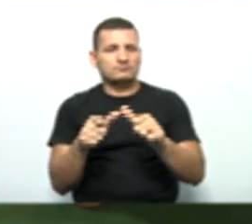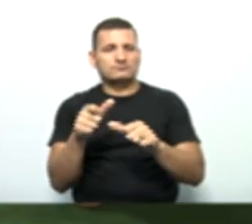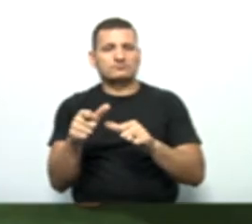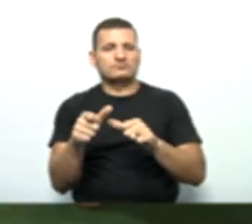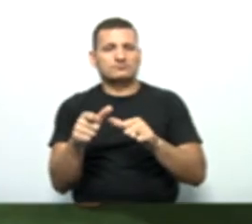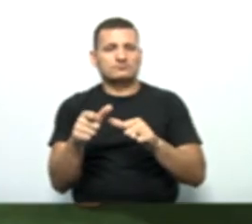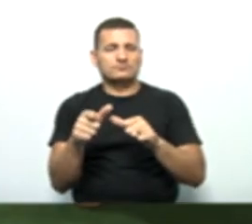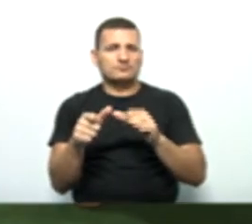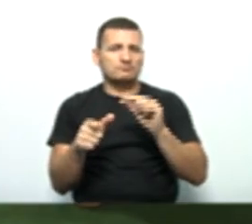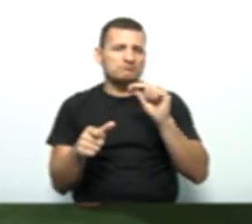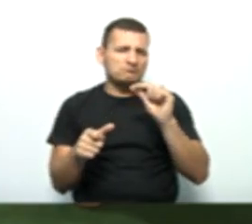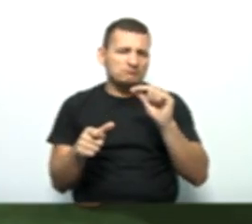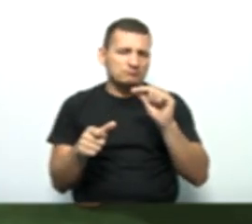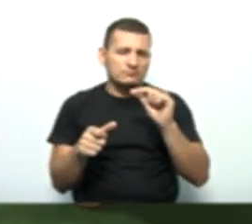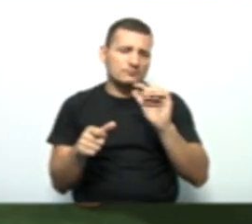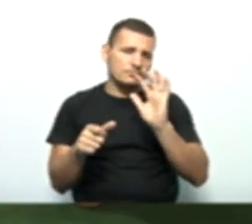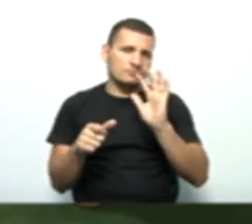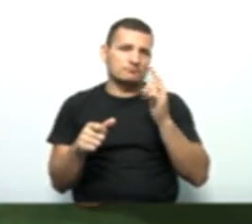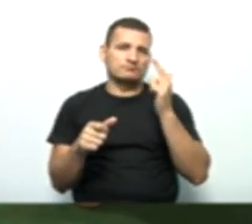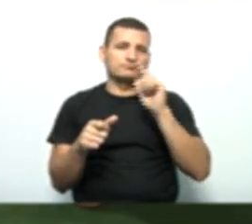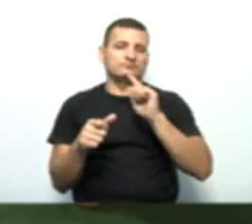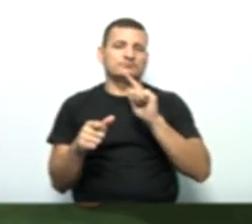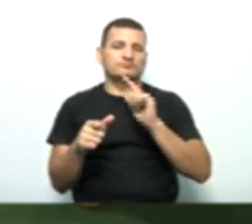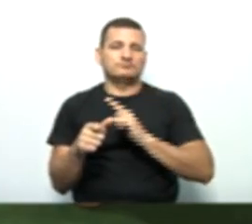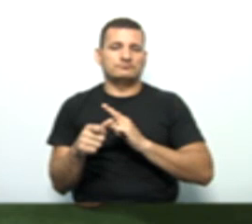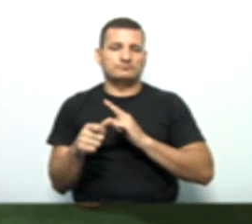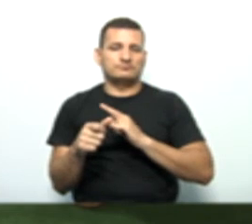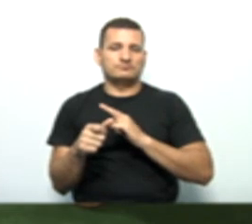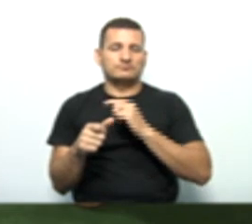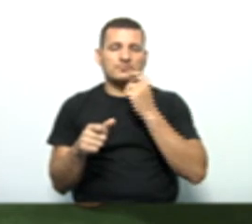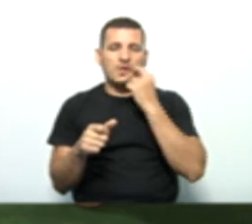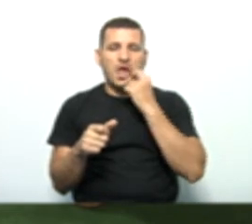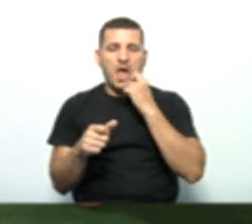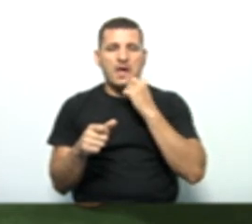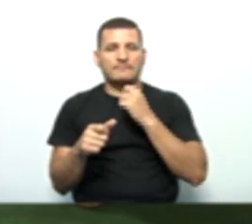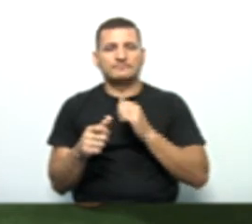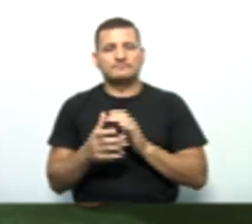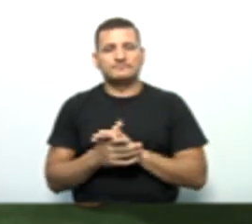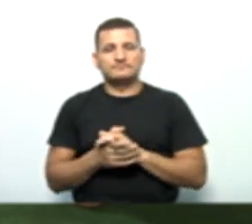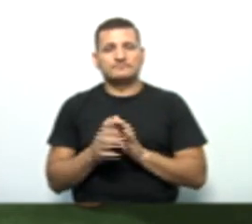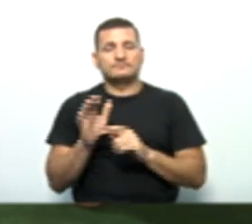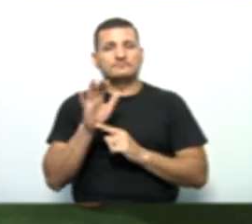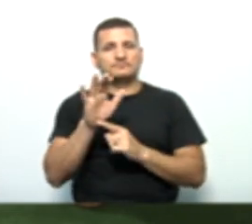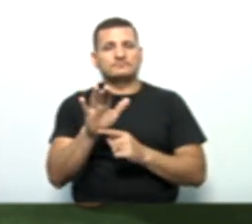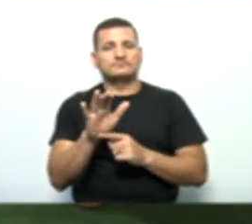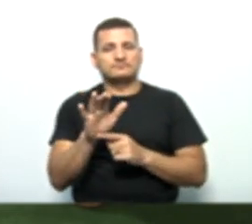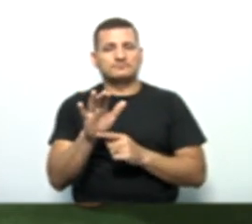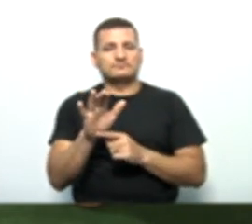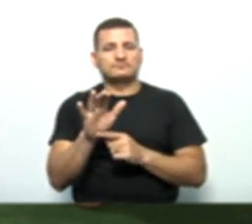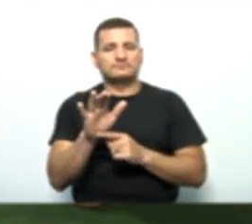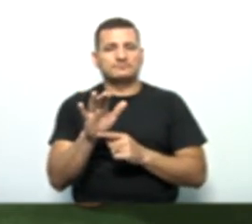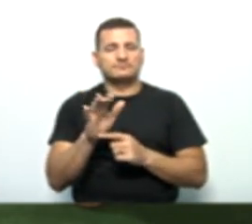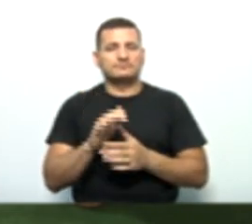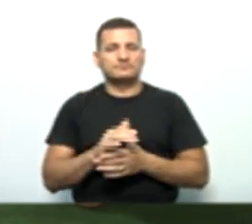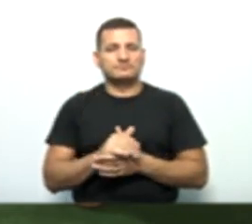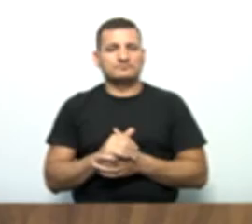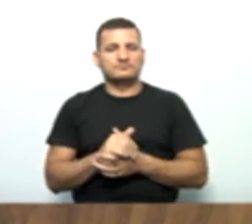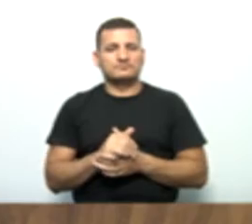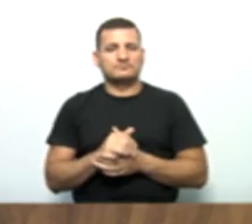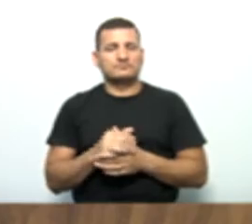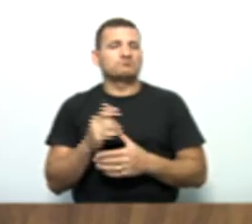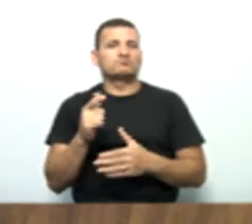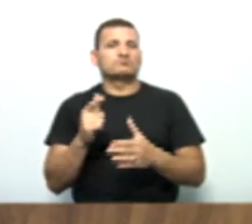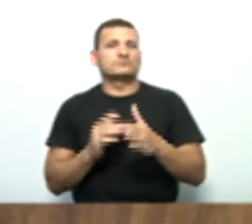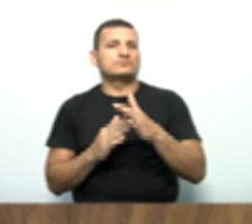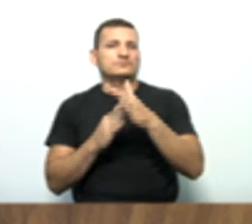É mínima, mas a gente consegue. E a intenção realmente também é mostrar que a gente não tem